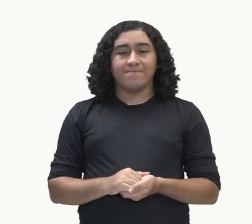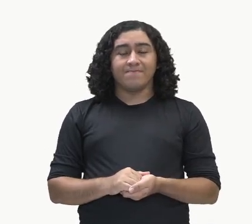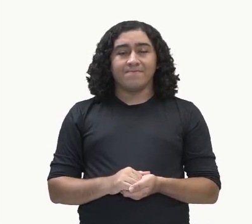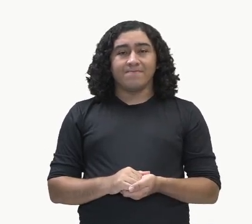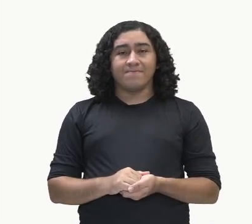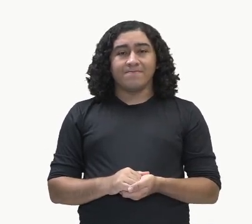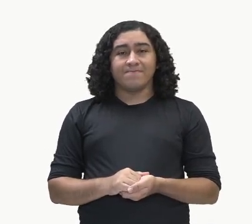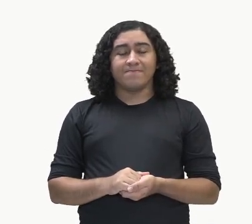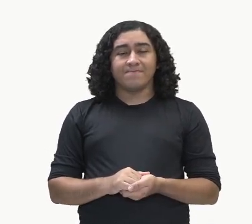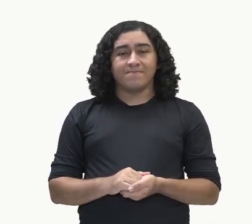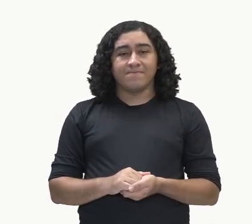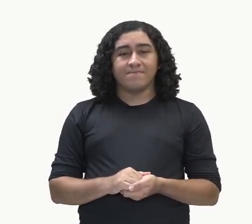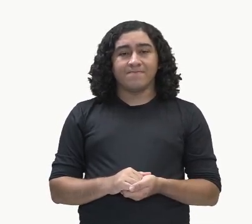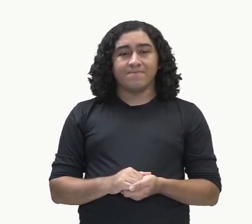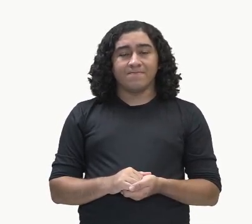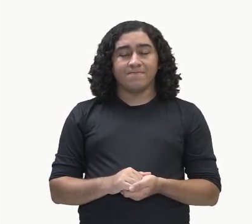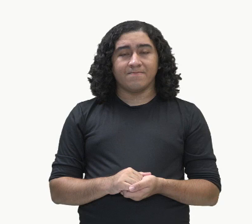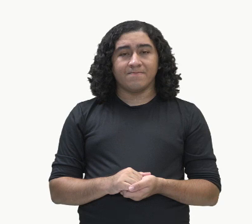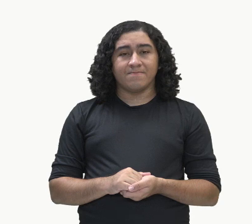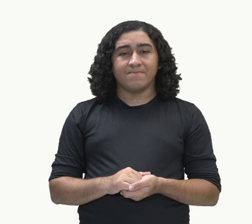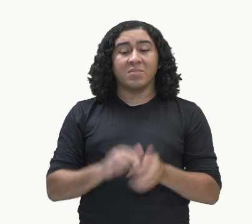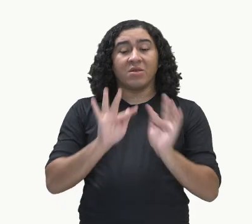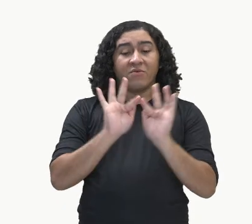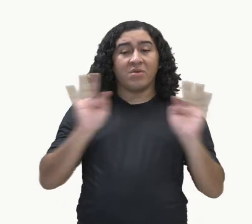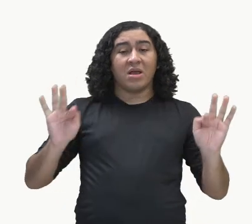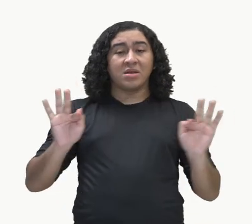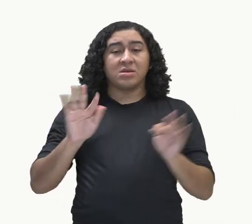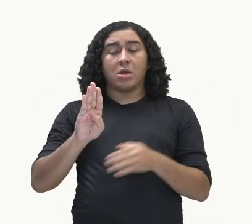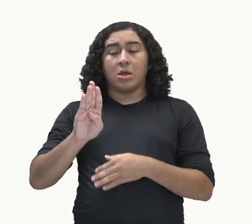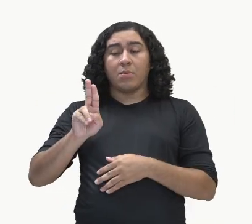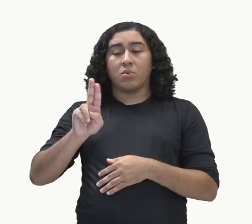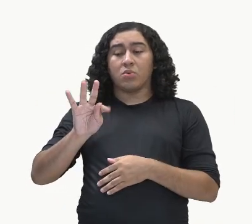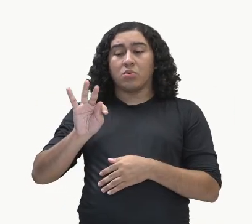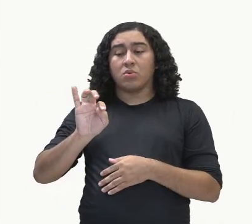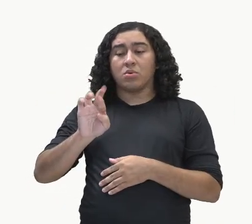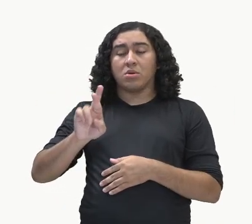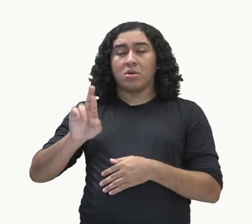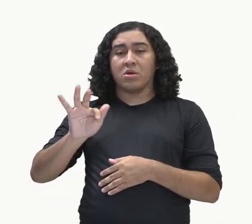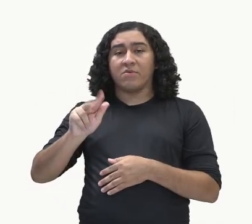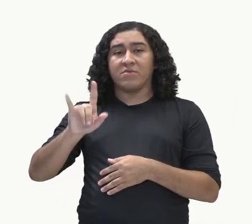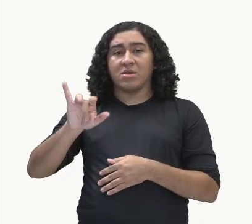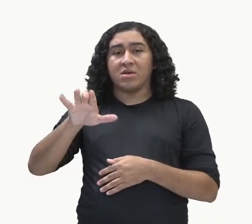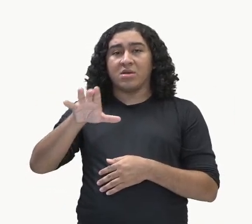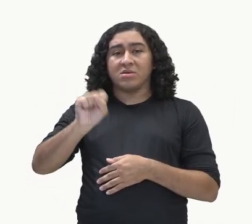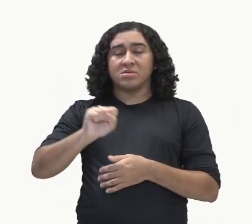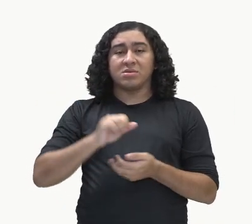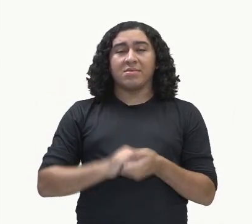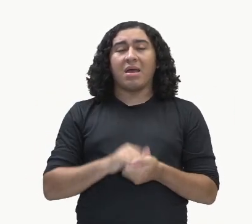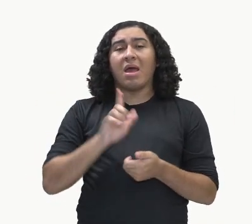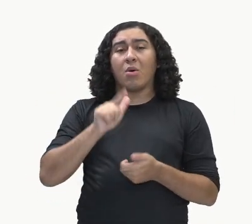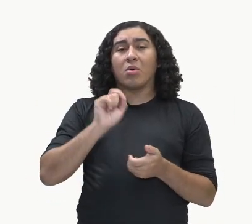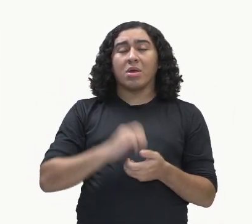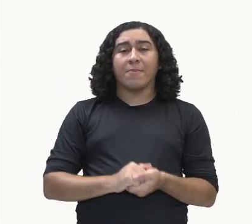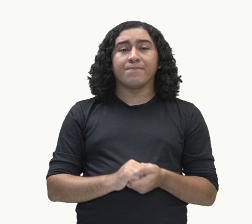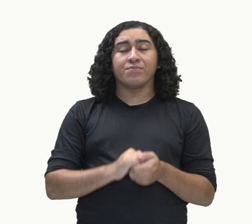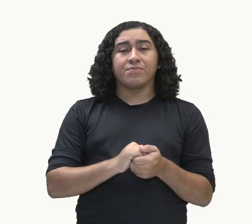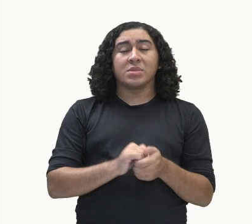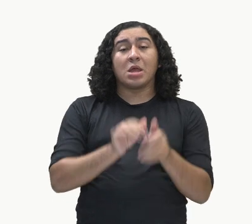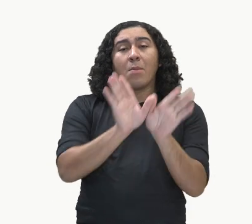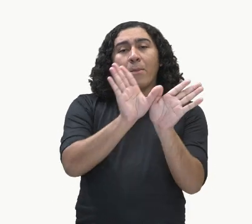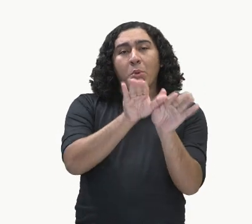colorful butterflies. Então, butterflies coloridas. Então,